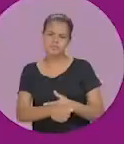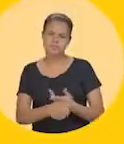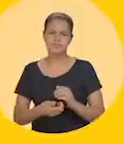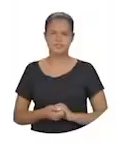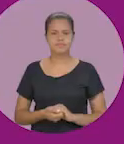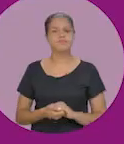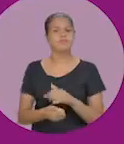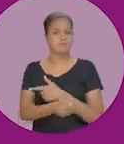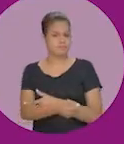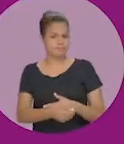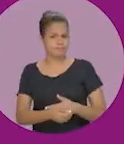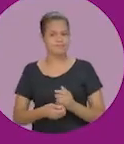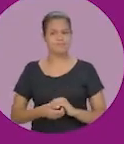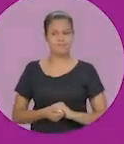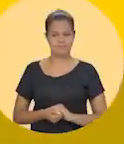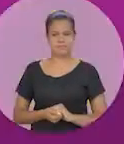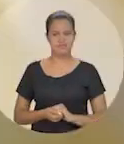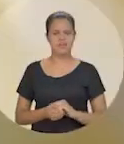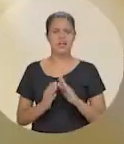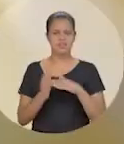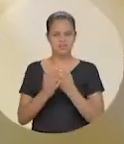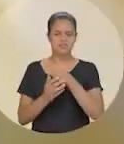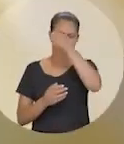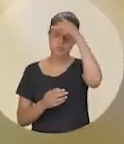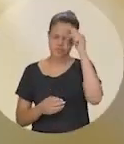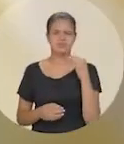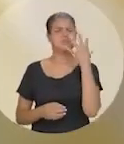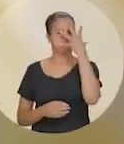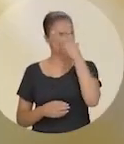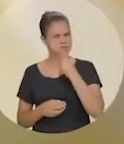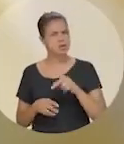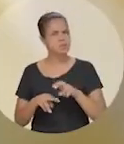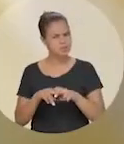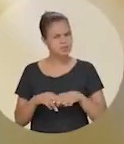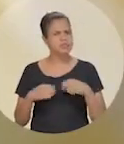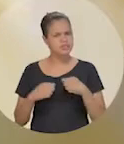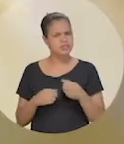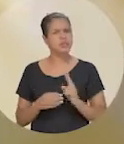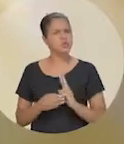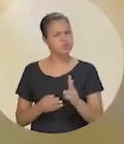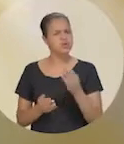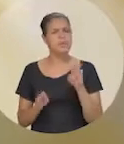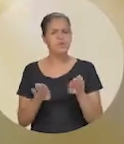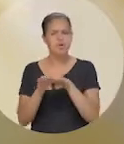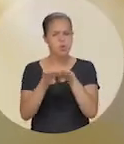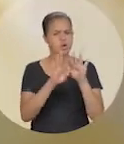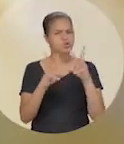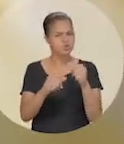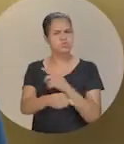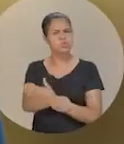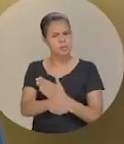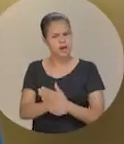educação. Educação. As escolas da prefeitura são lindas, porém precisamos garantir esse padrão para todos os